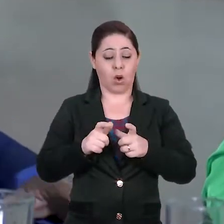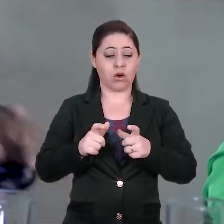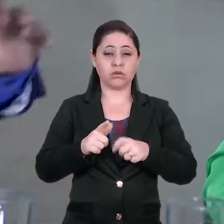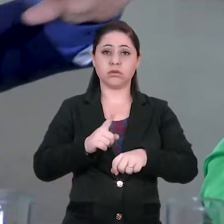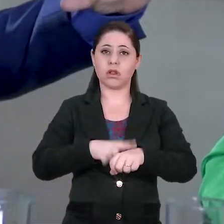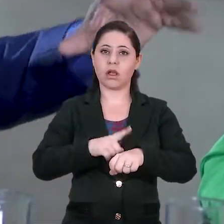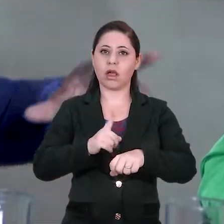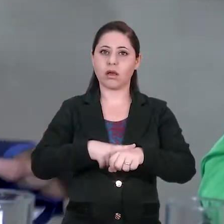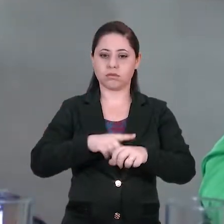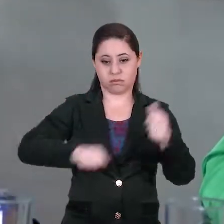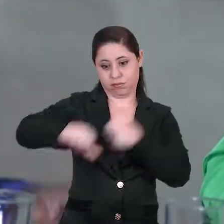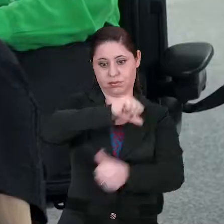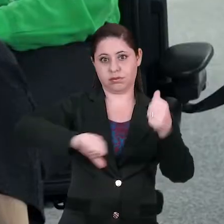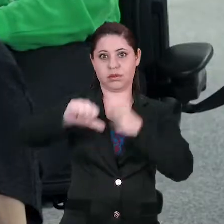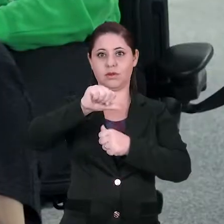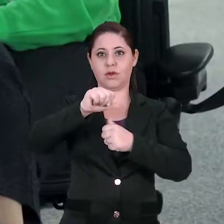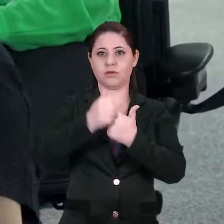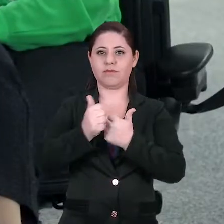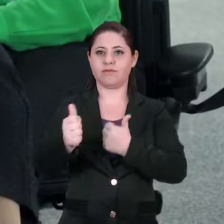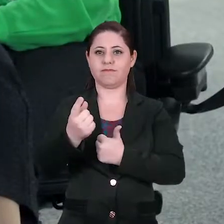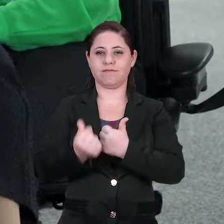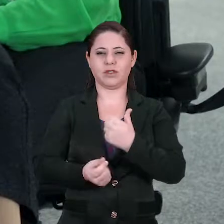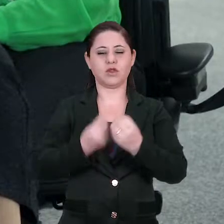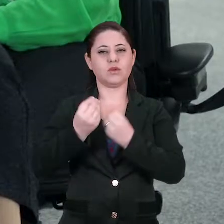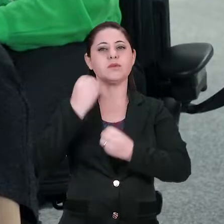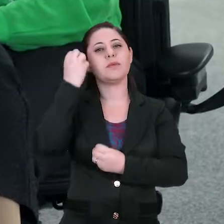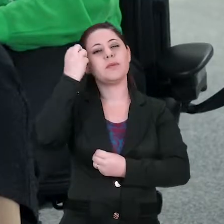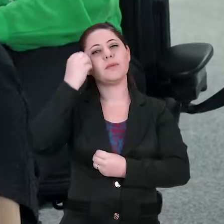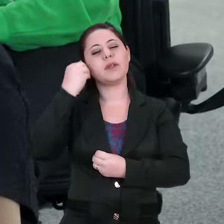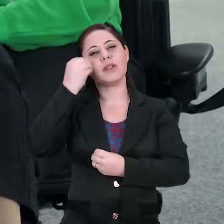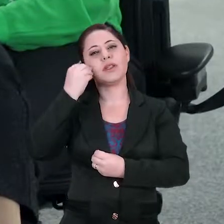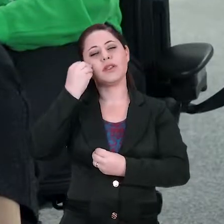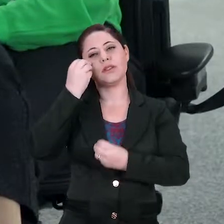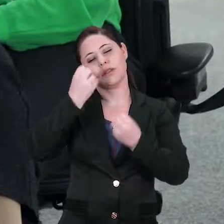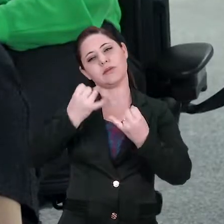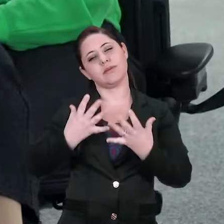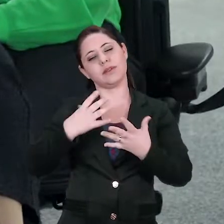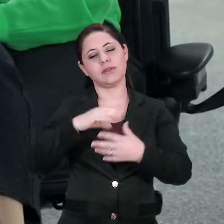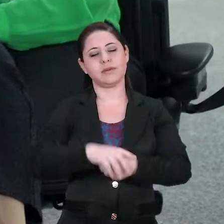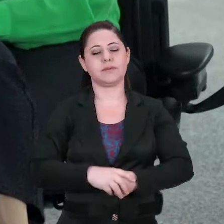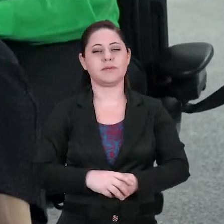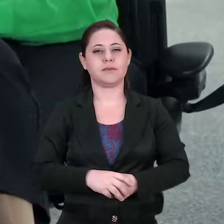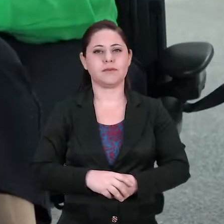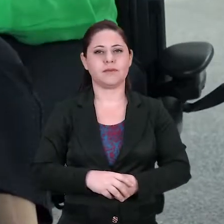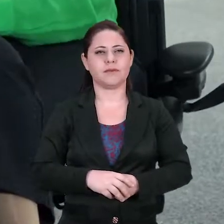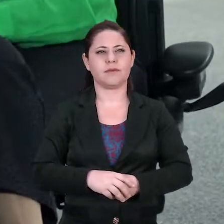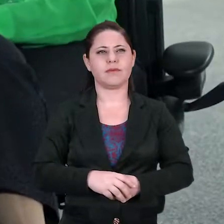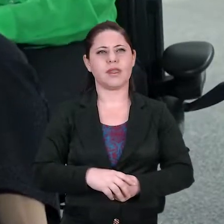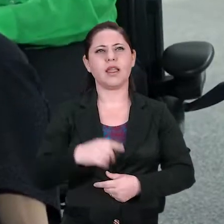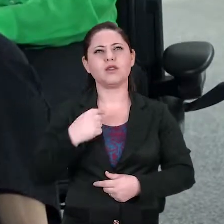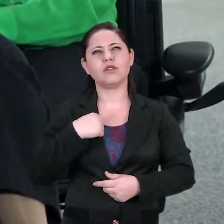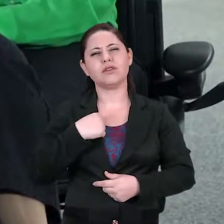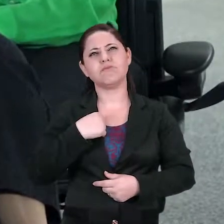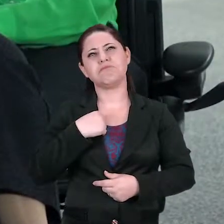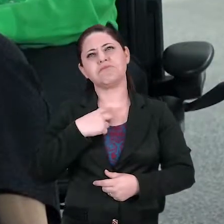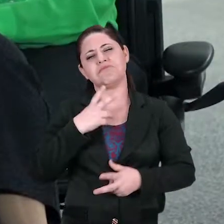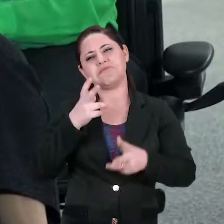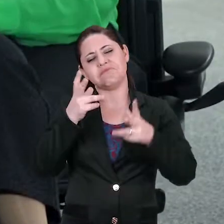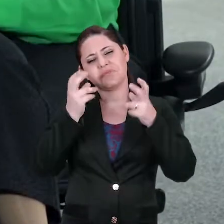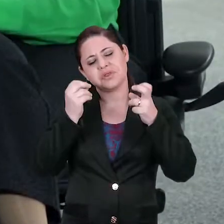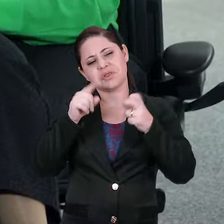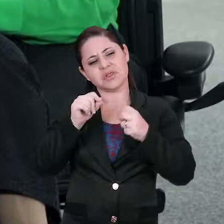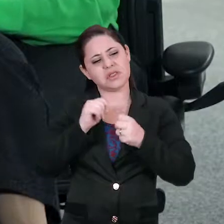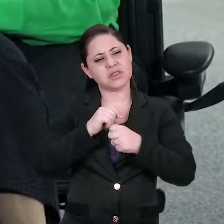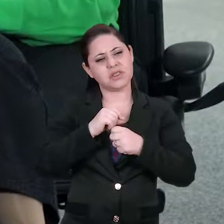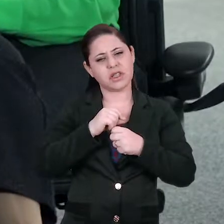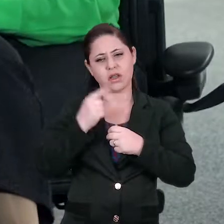revolucionou o Tribunal de Contas. Conta um pouco essa experiência tua como conselheira do Tribunal de Contas. Bom, eu tinha a impressão que achavam,